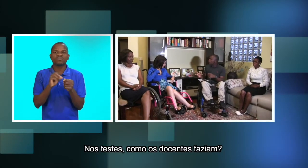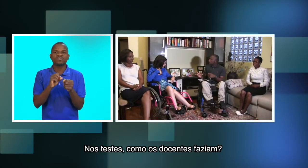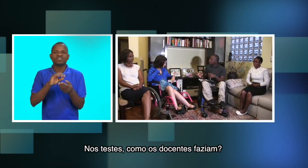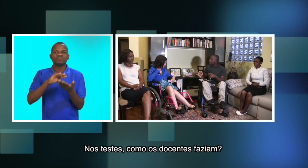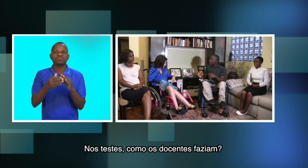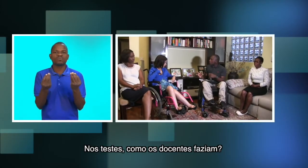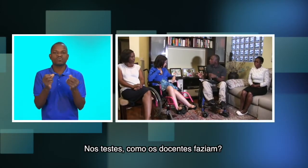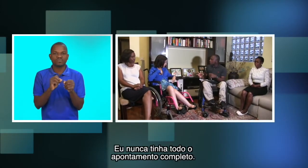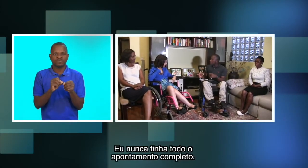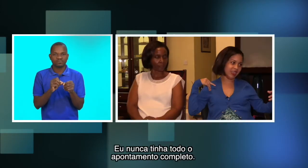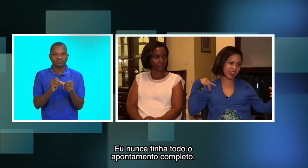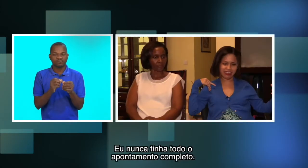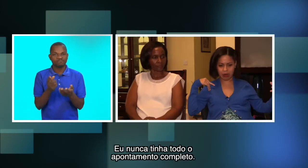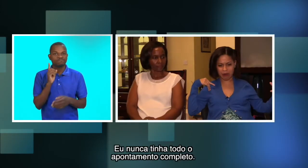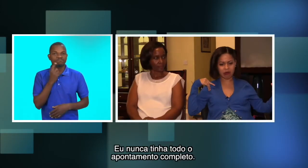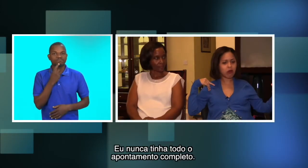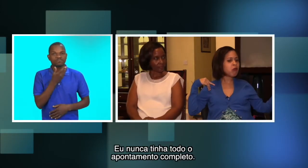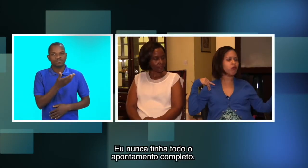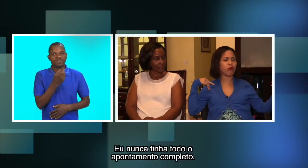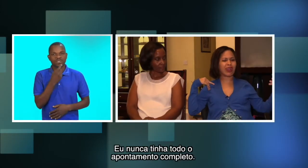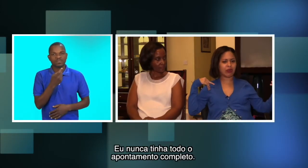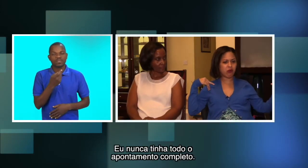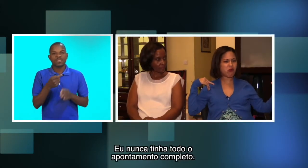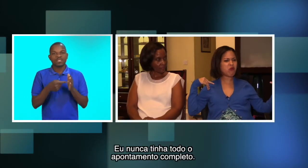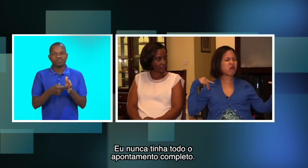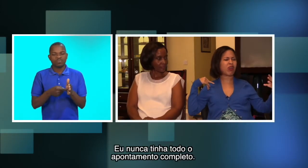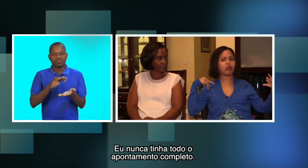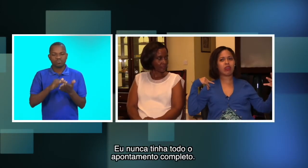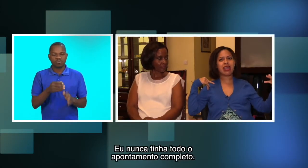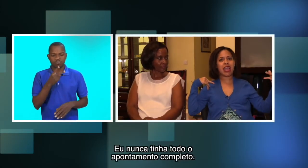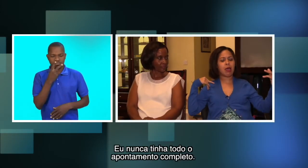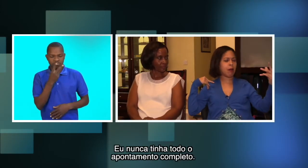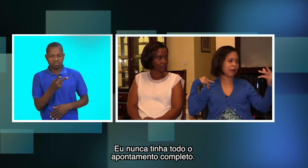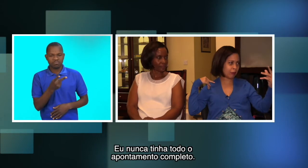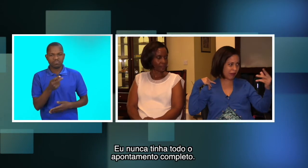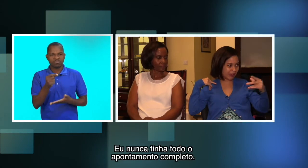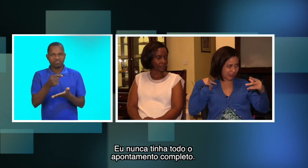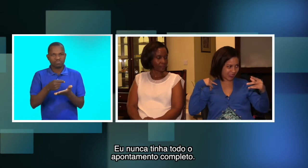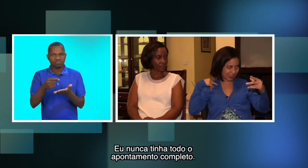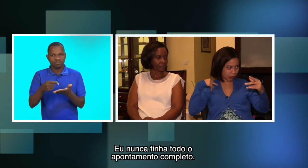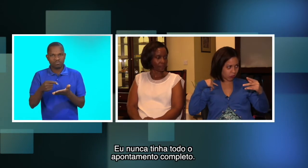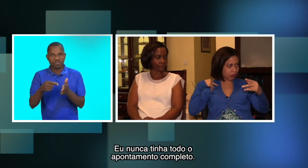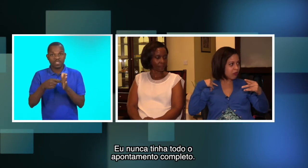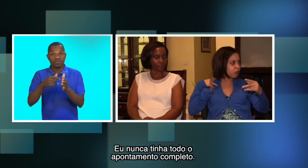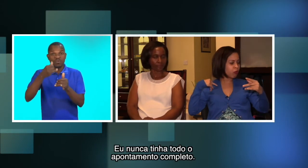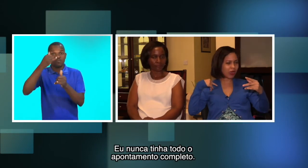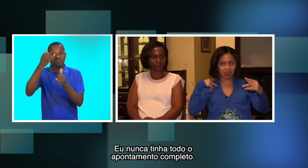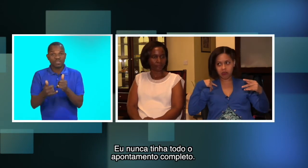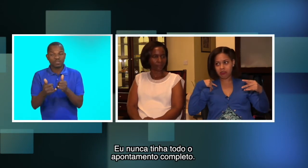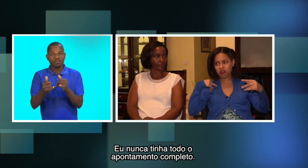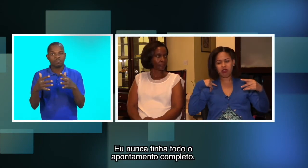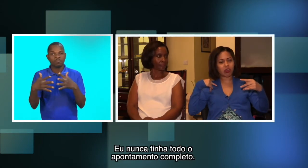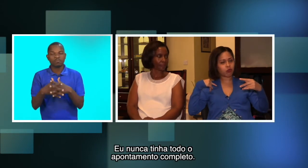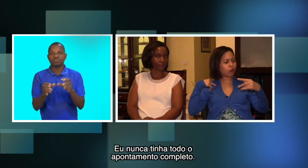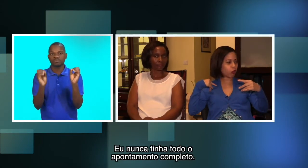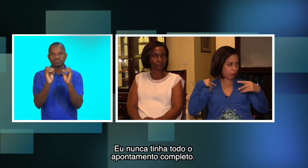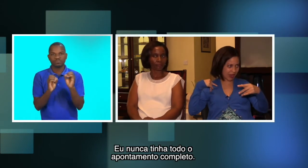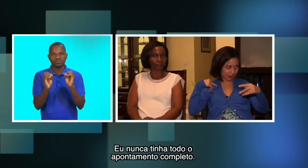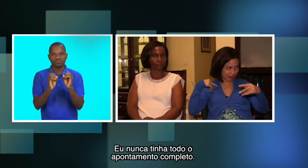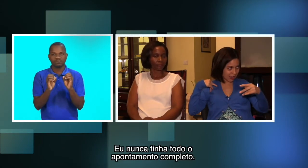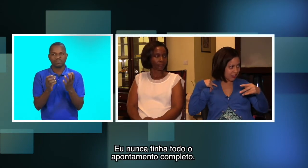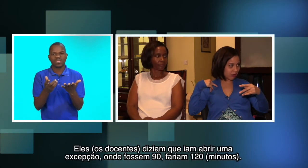faziam os docentes? Eles acabavam no outro ano, ficando apontamente, nunca seguiam